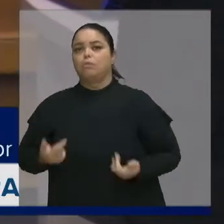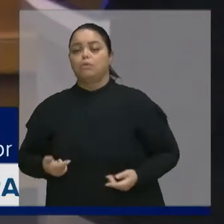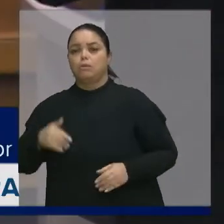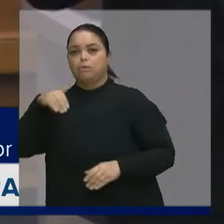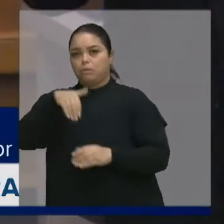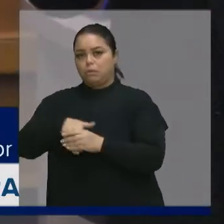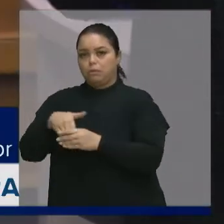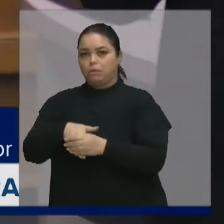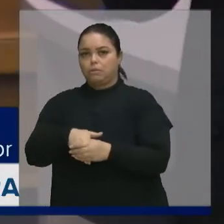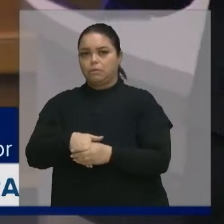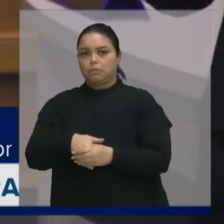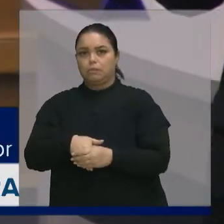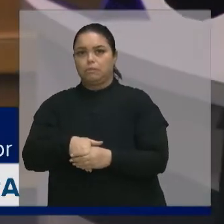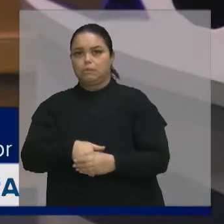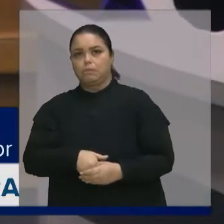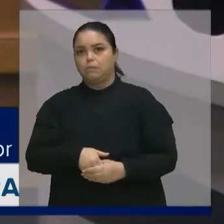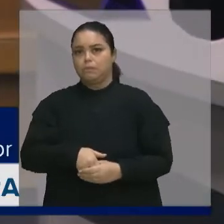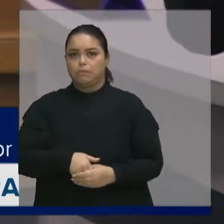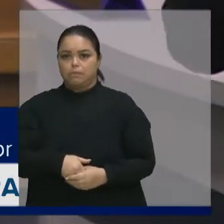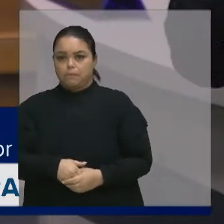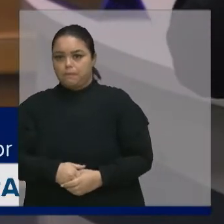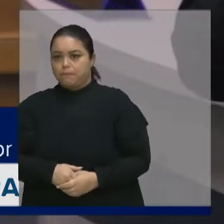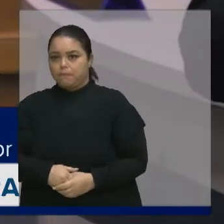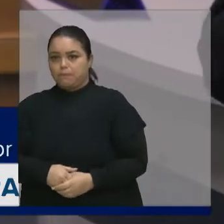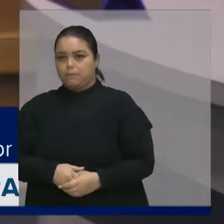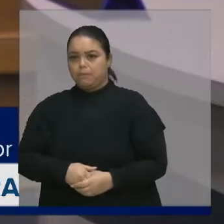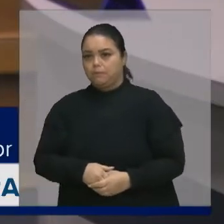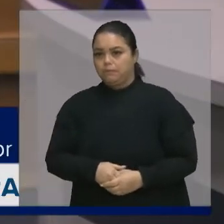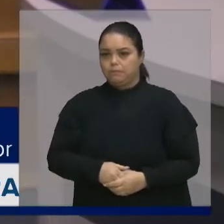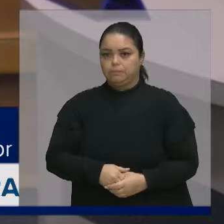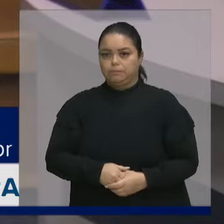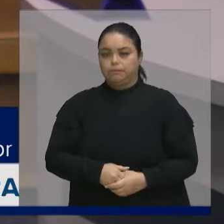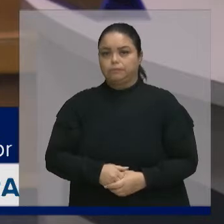votação do processo